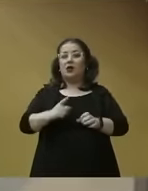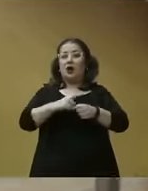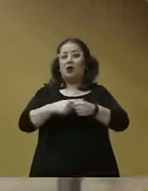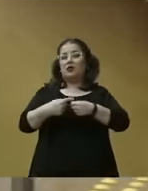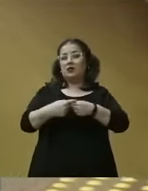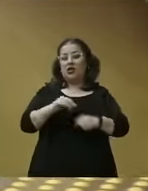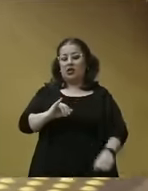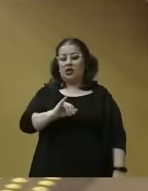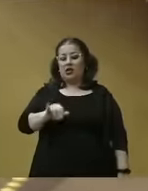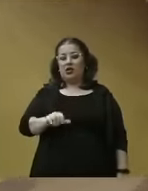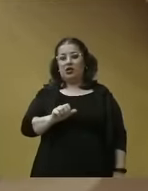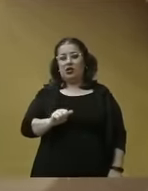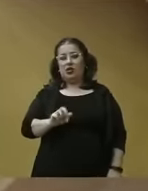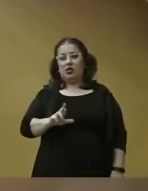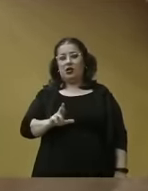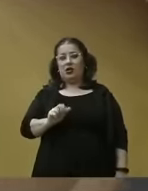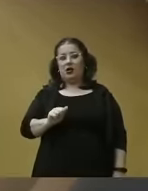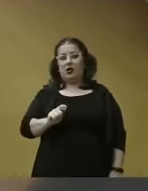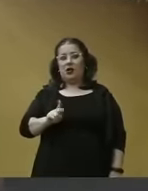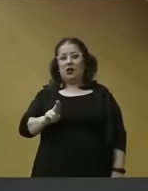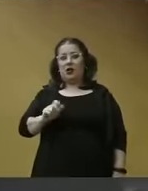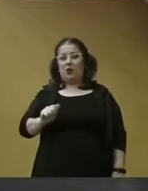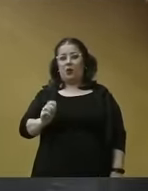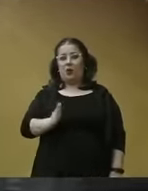Santa Catarina.